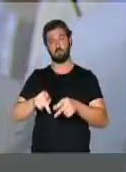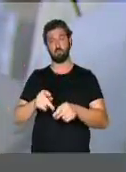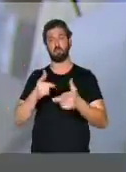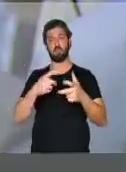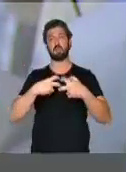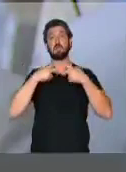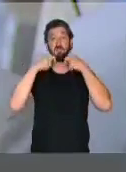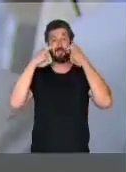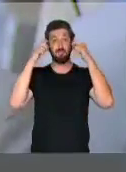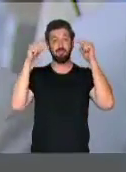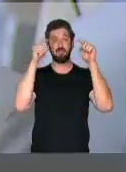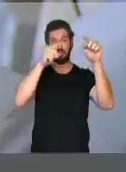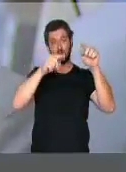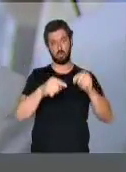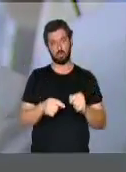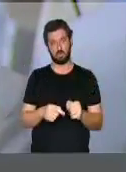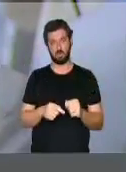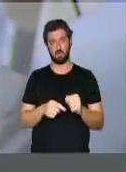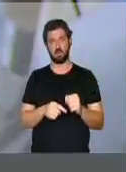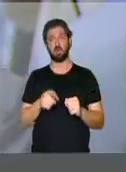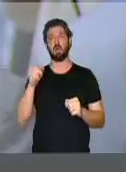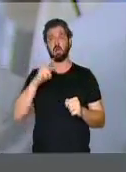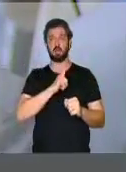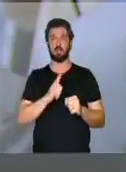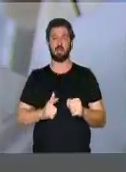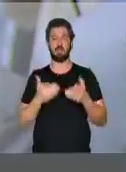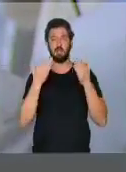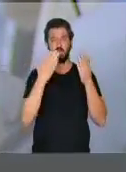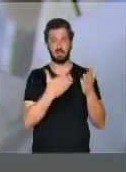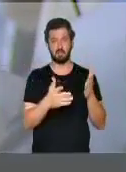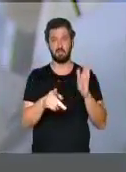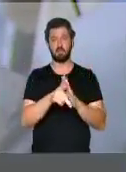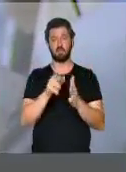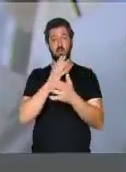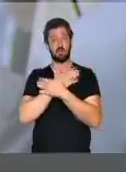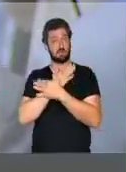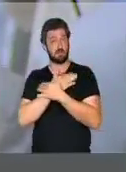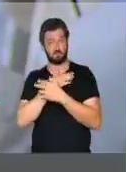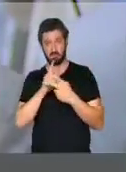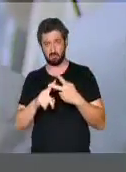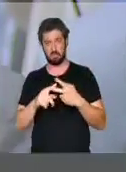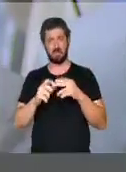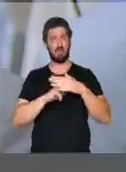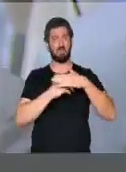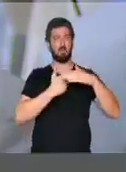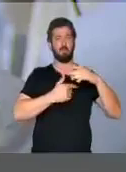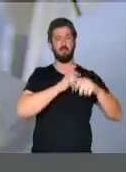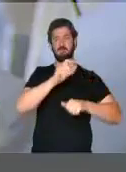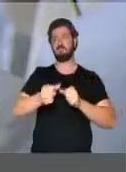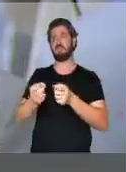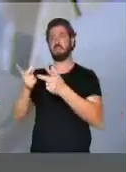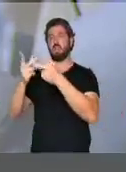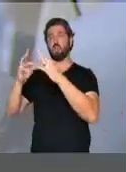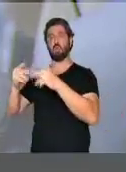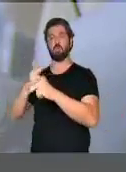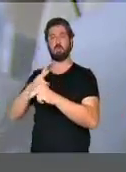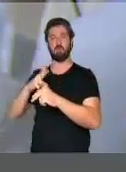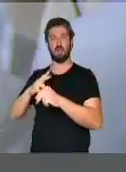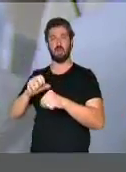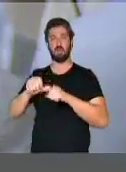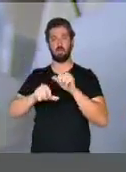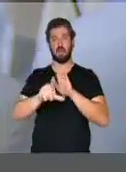desse constrangimento que é esse governo do desemprego, da privatização, da reforma